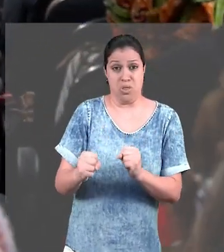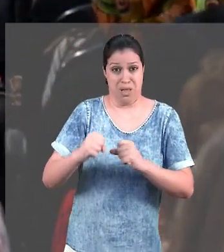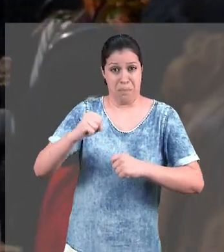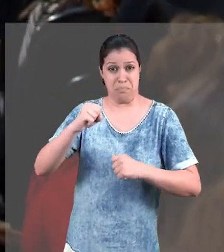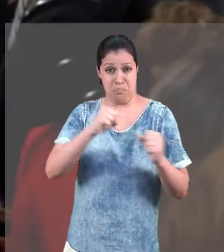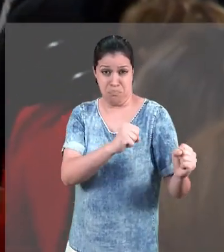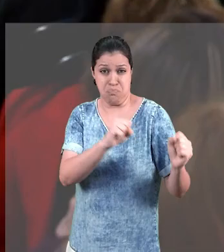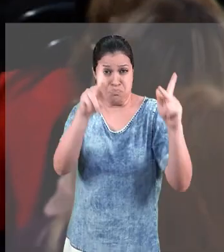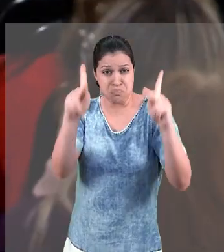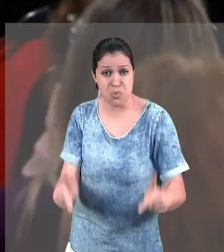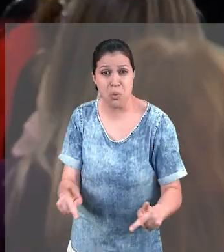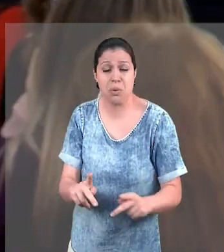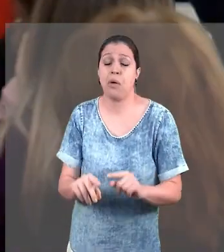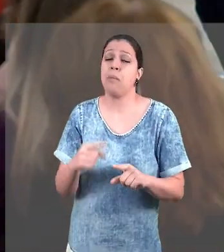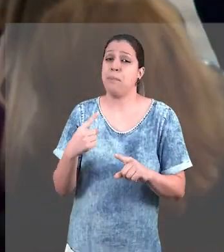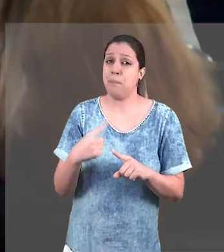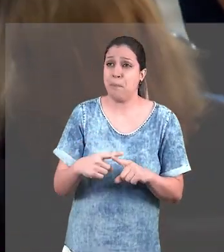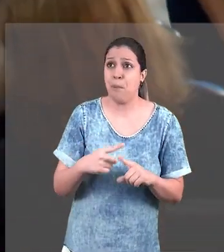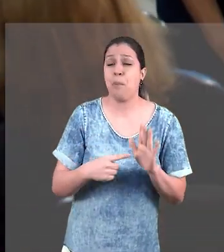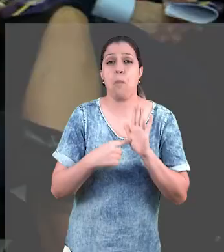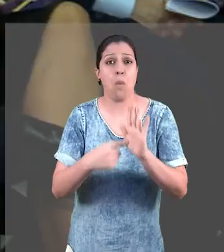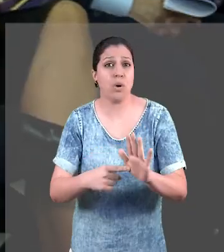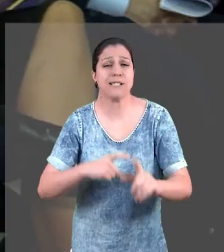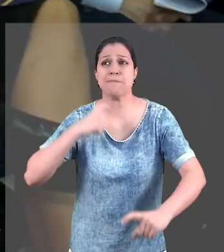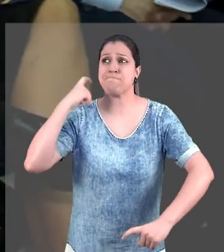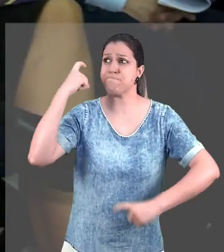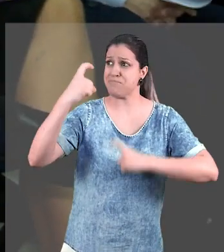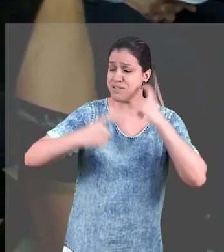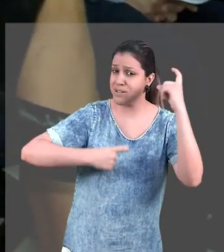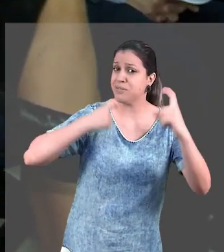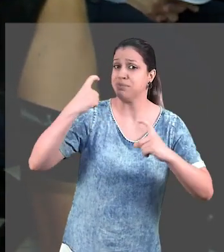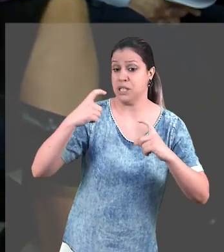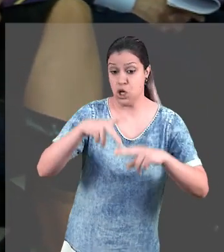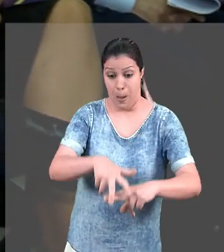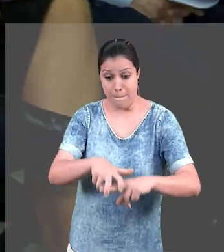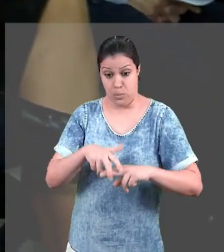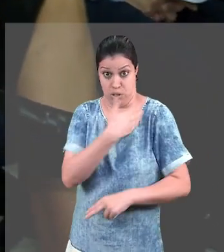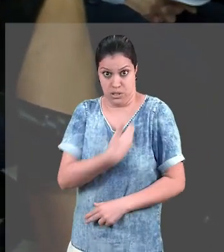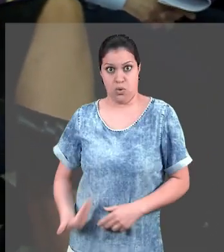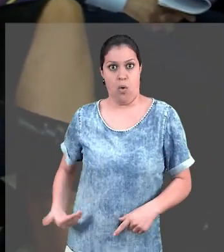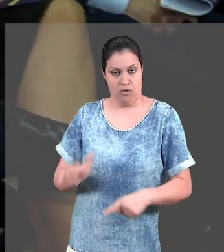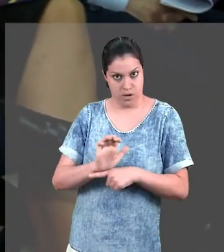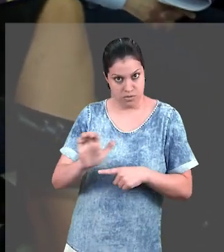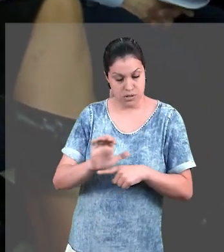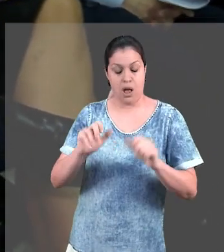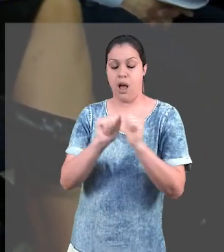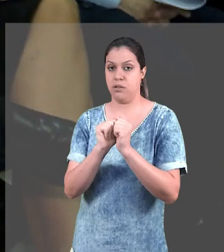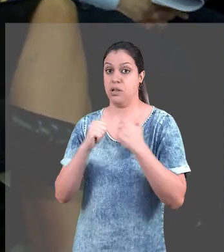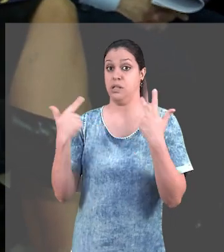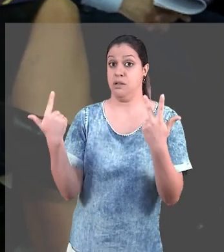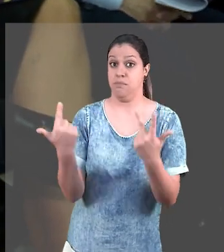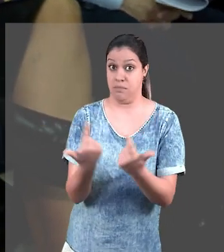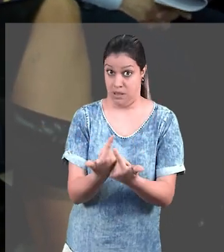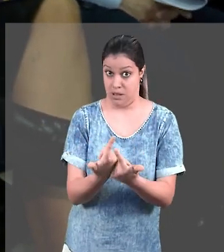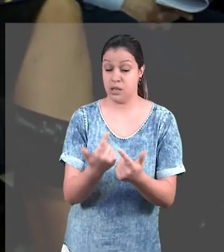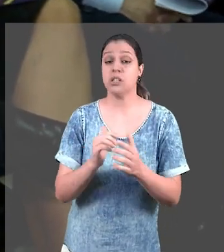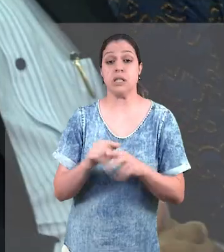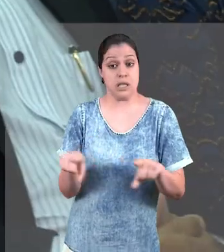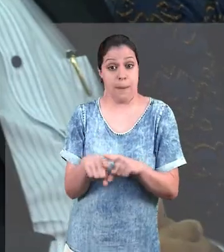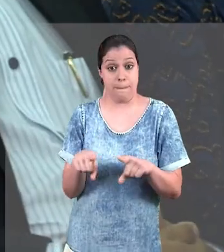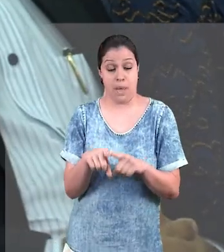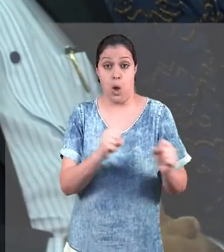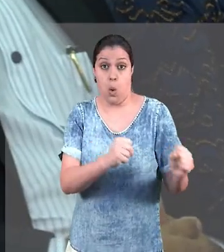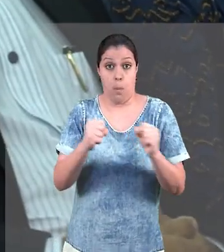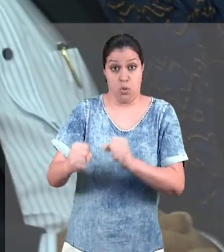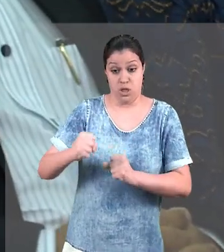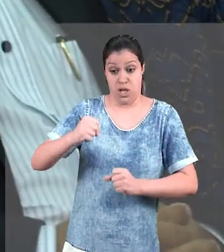cada dia um cenário mais preocupante. Por isso, Governo do Estado, Assembleia Legislativa e Poder Judiciário